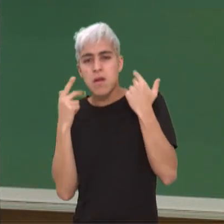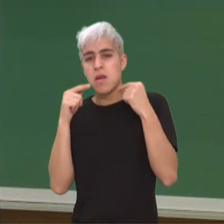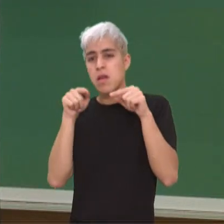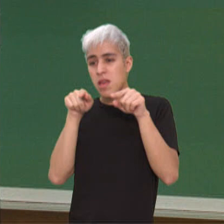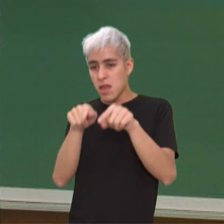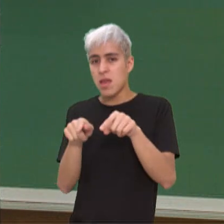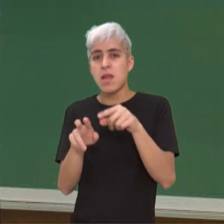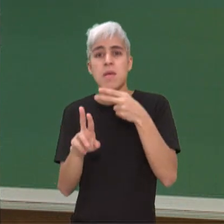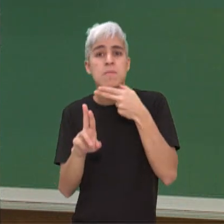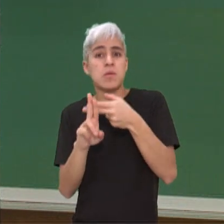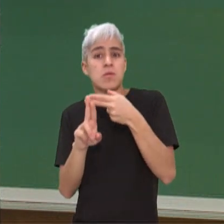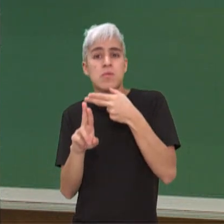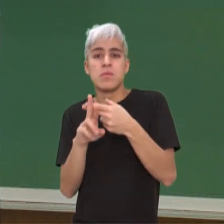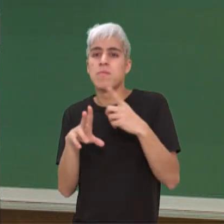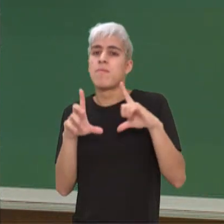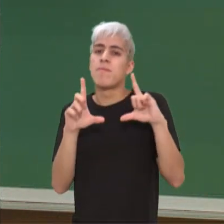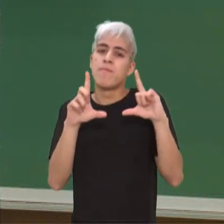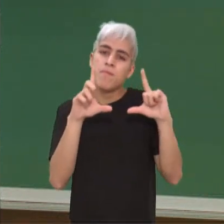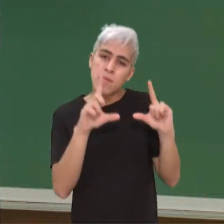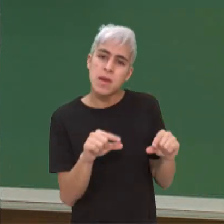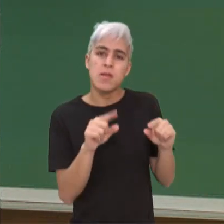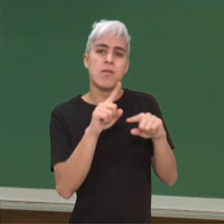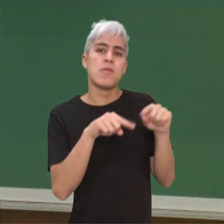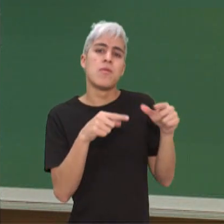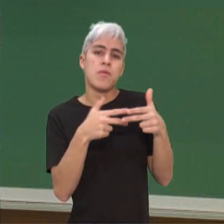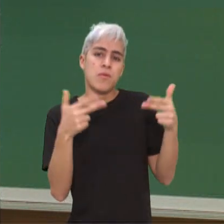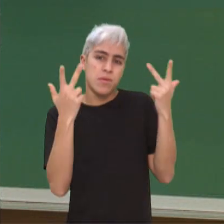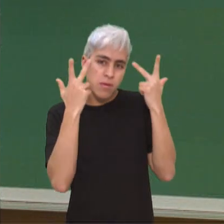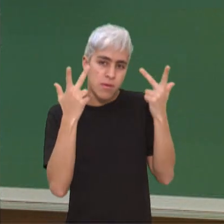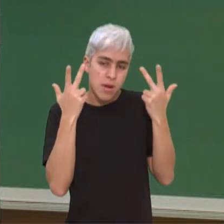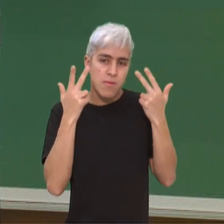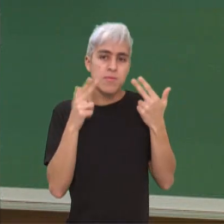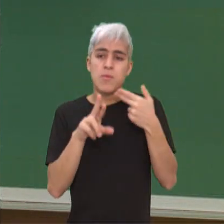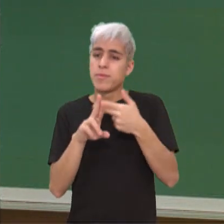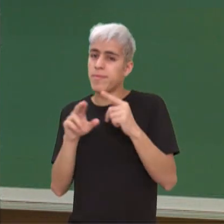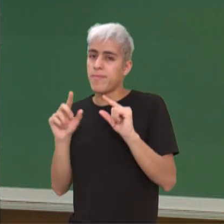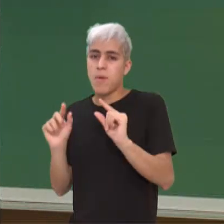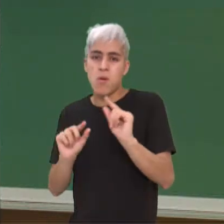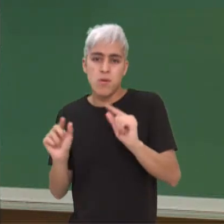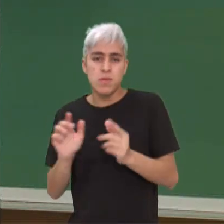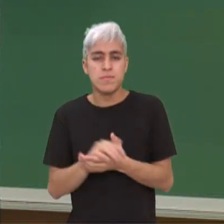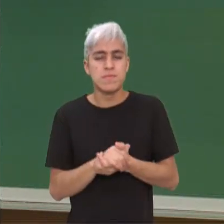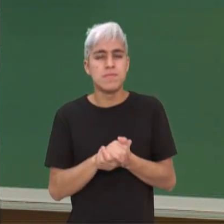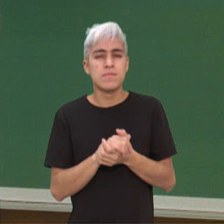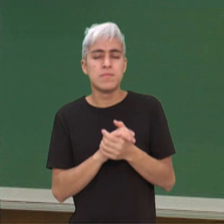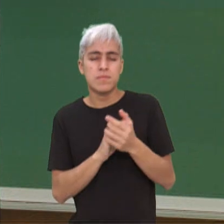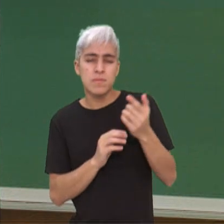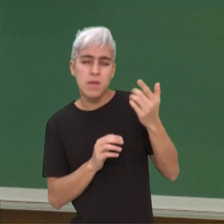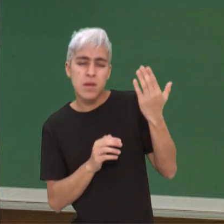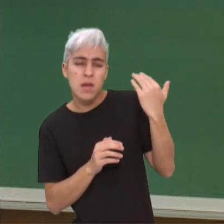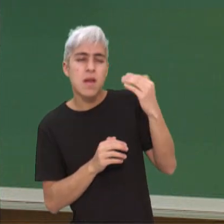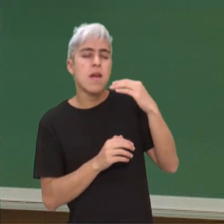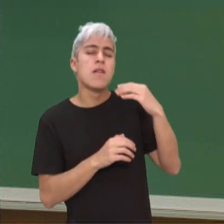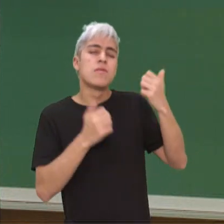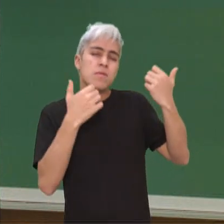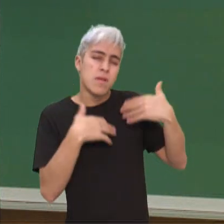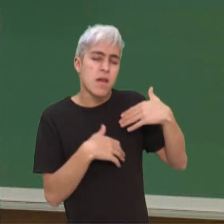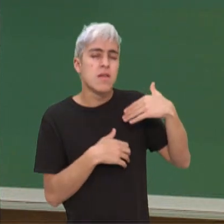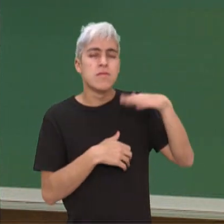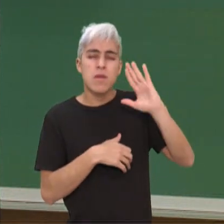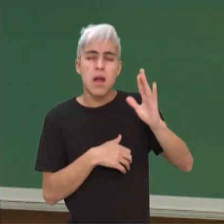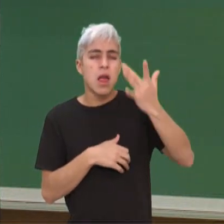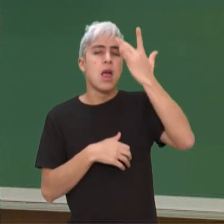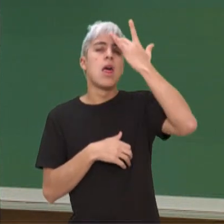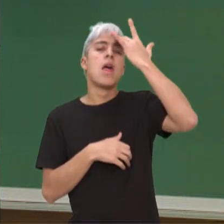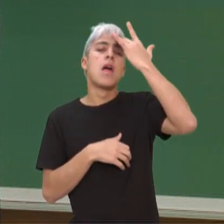utilizar muito menos os seus recursos naturais, ok? É aquela velha temática, né? Que está